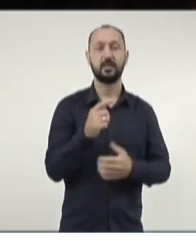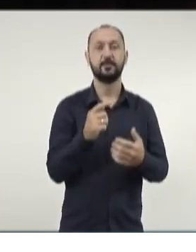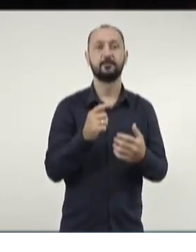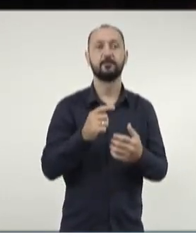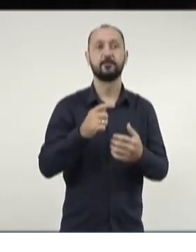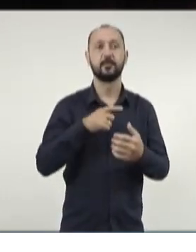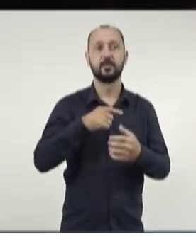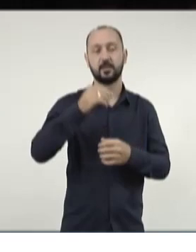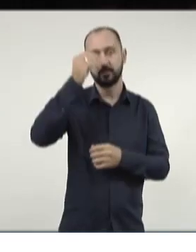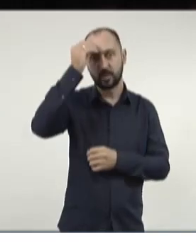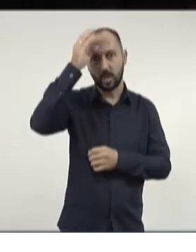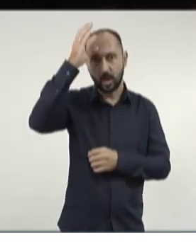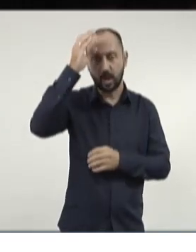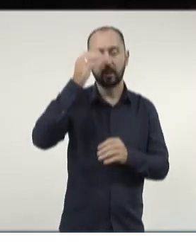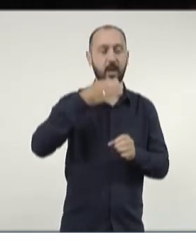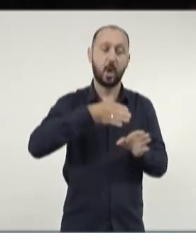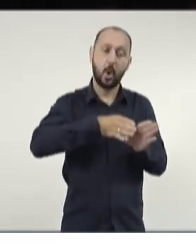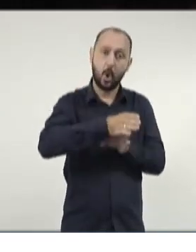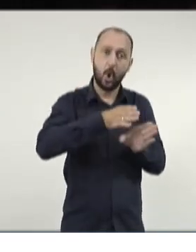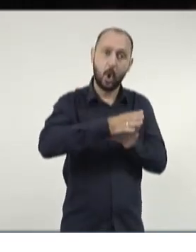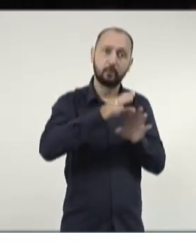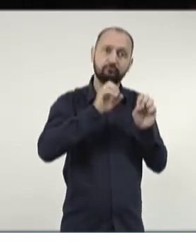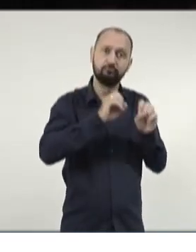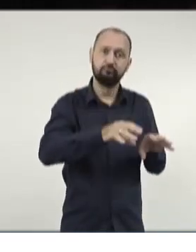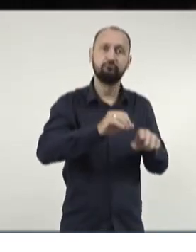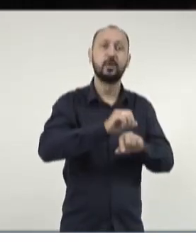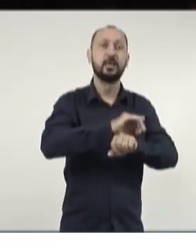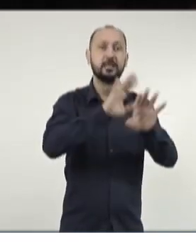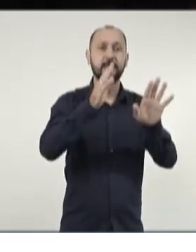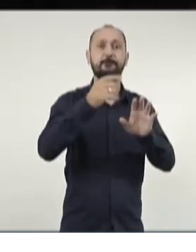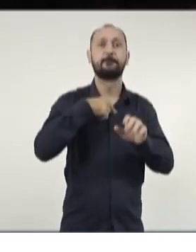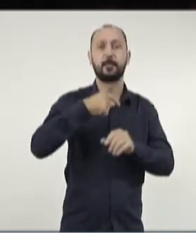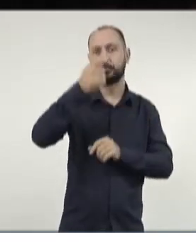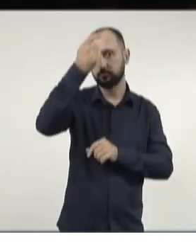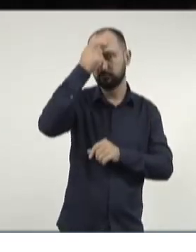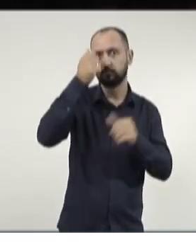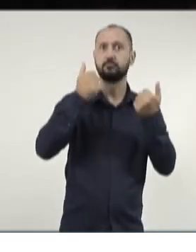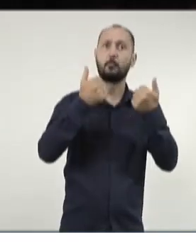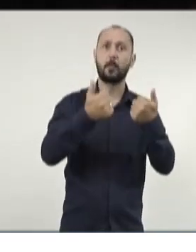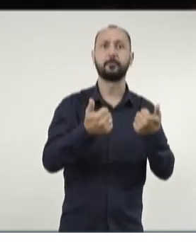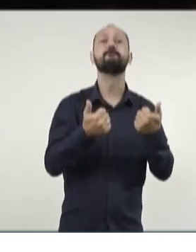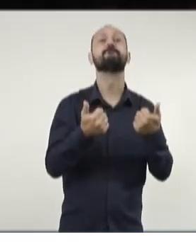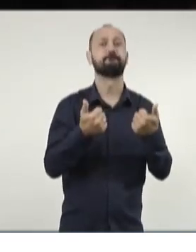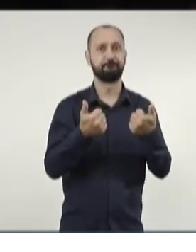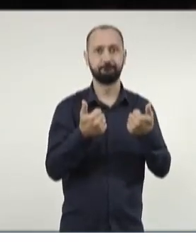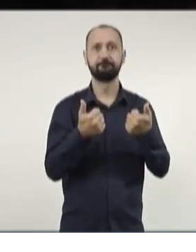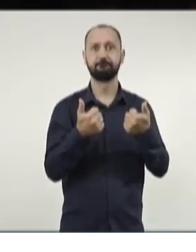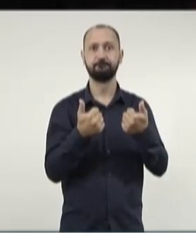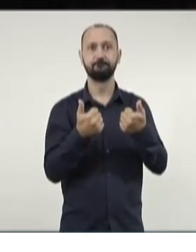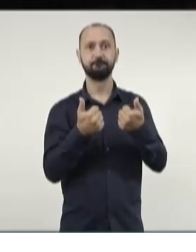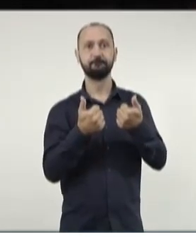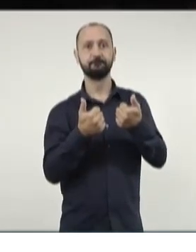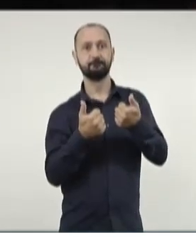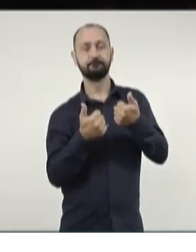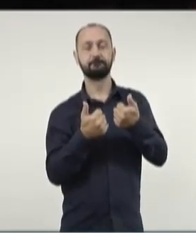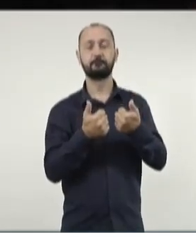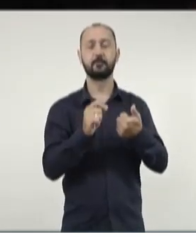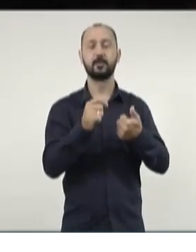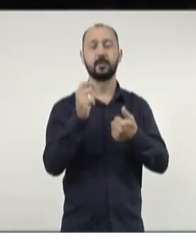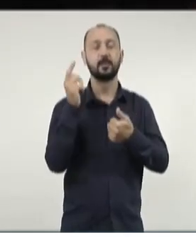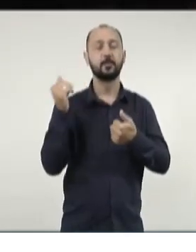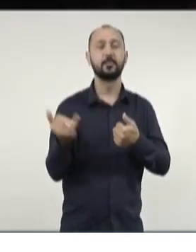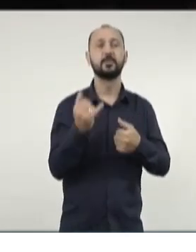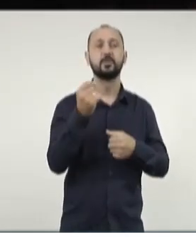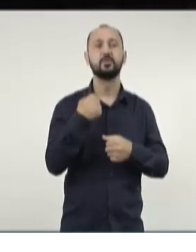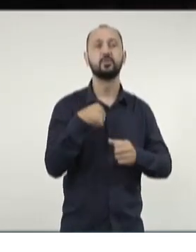esteja lúcido, orientado, pleno de suas faculdades mentais, né? E é importante a gente acolher